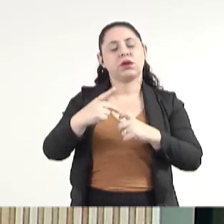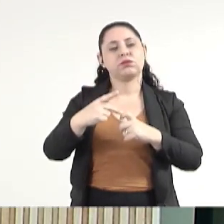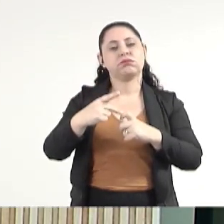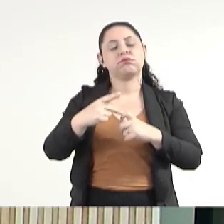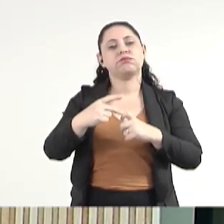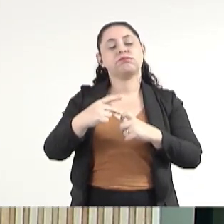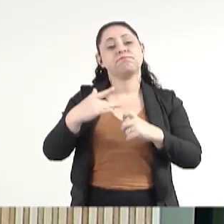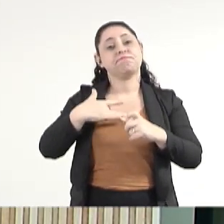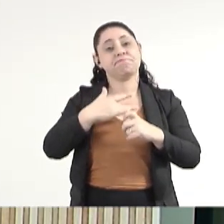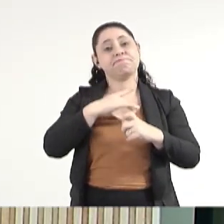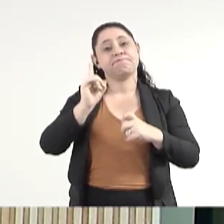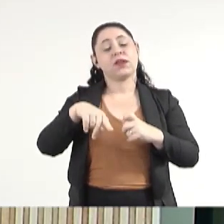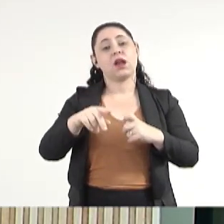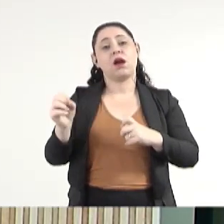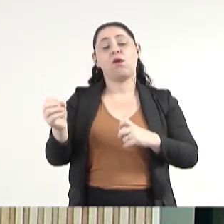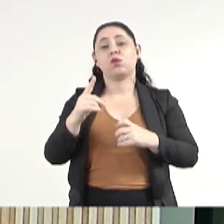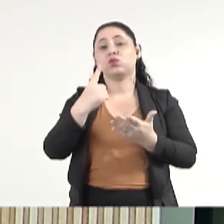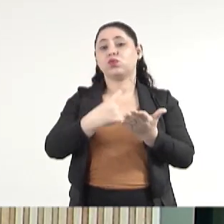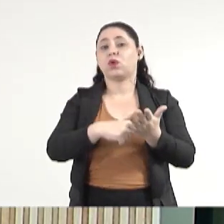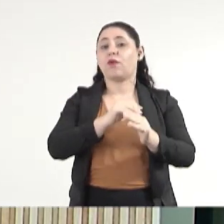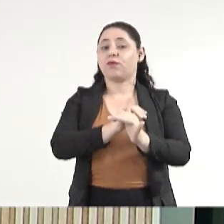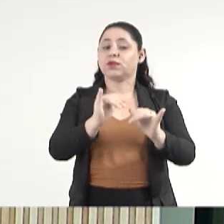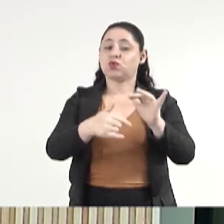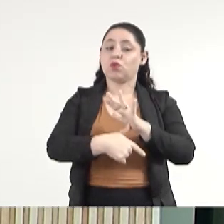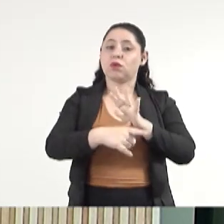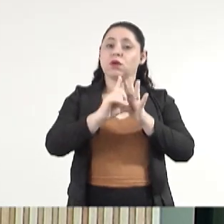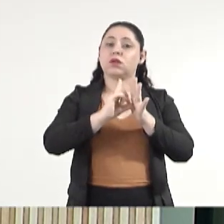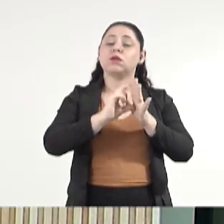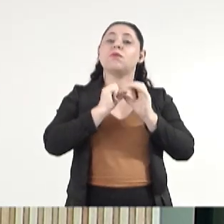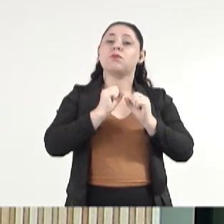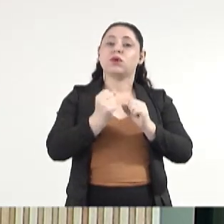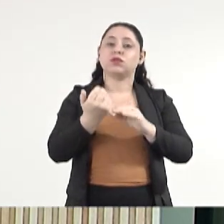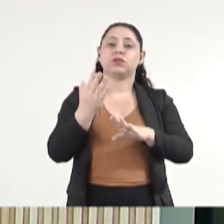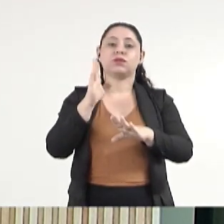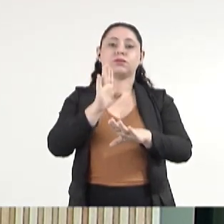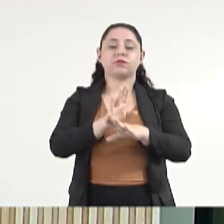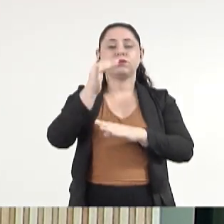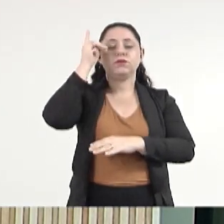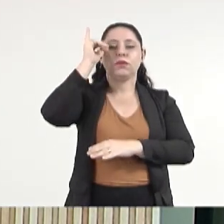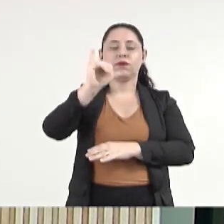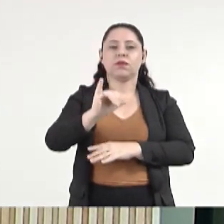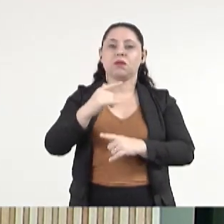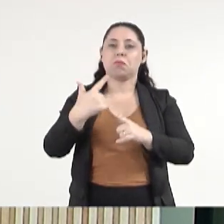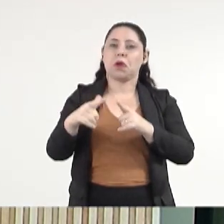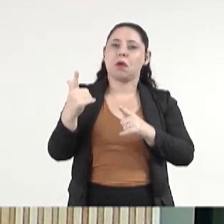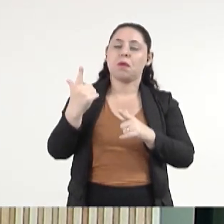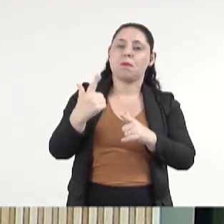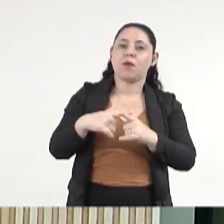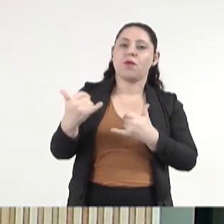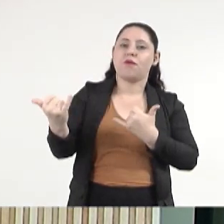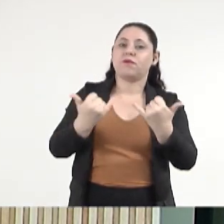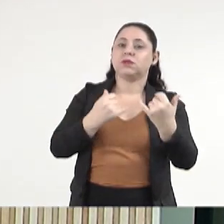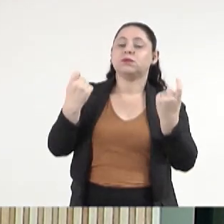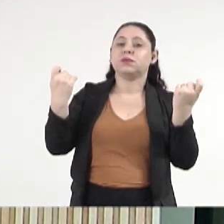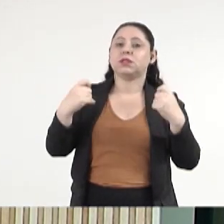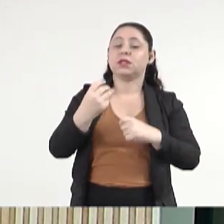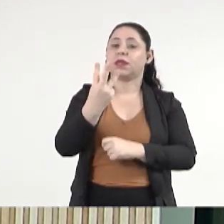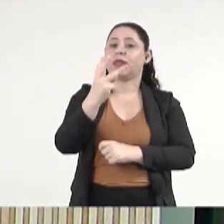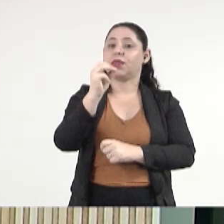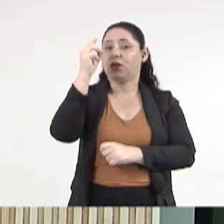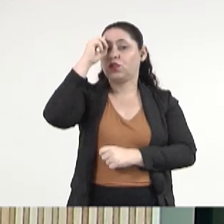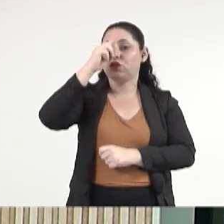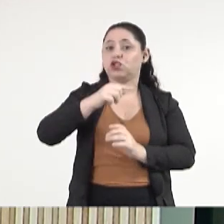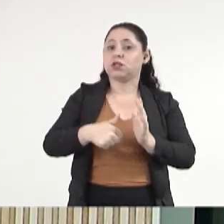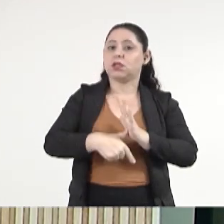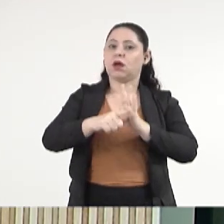de saúde. Então, essa anuência, esse aviso prévio pode ajudar a evitar contratempos. Aviso esse que deve